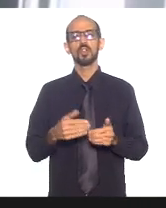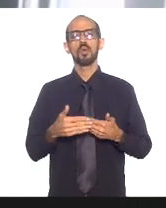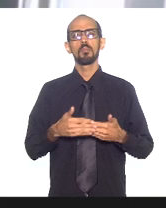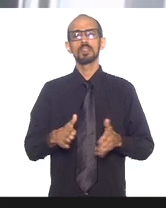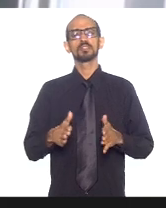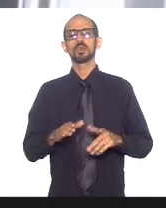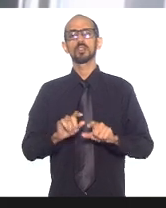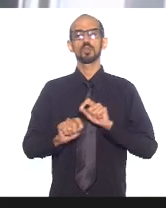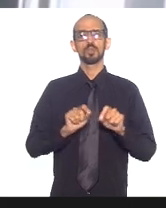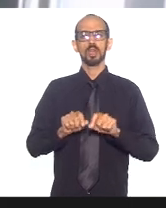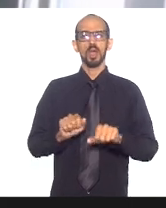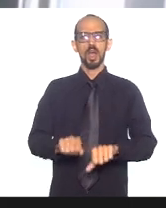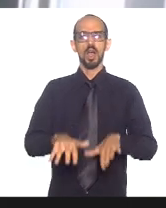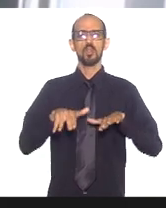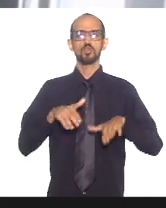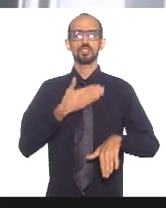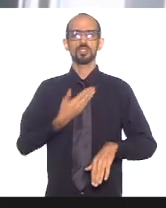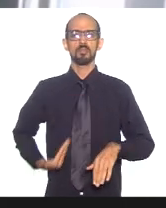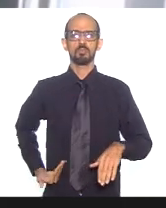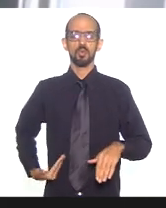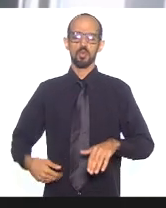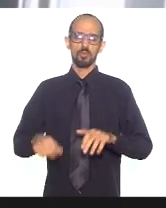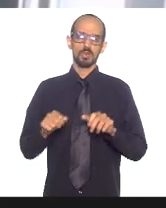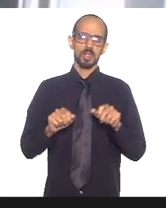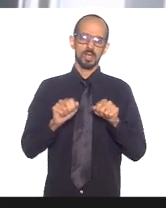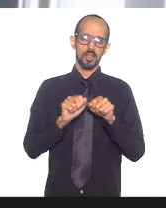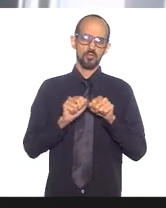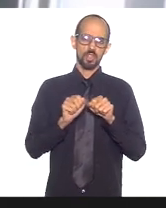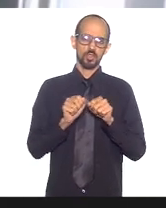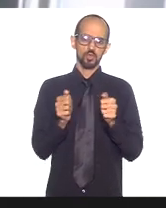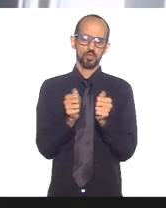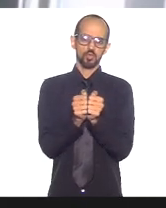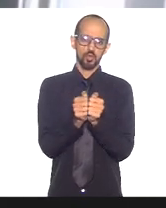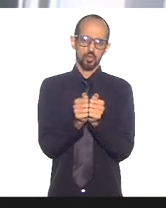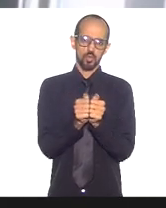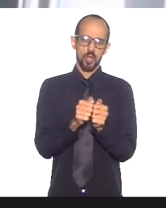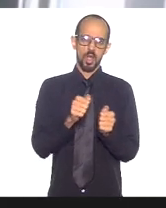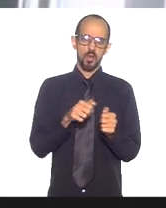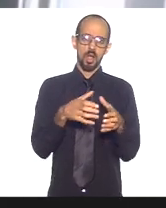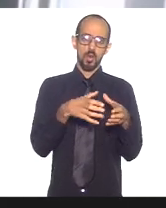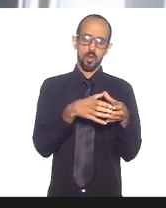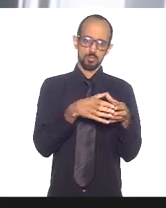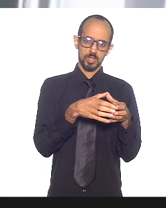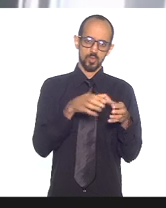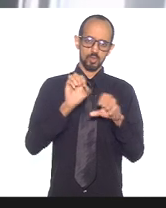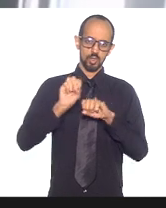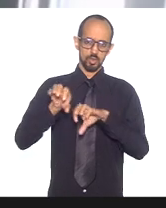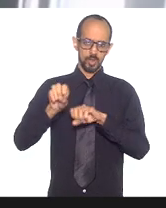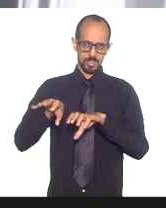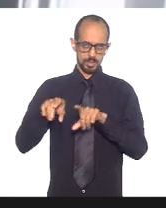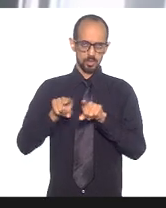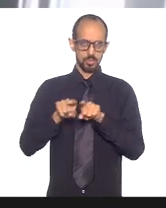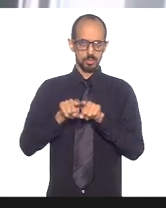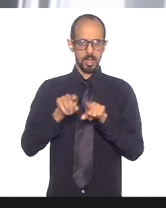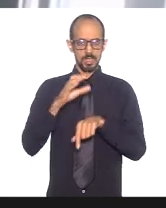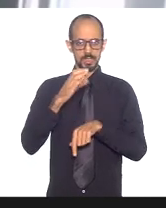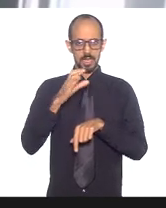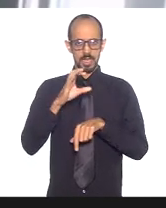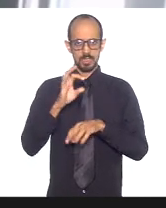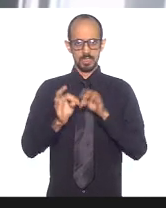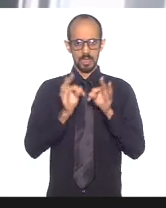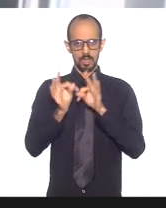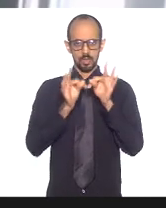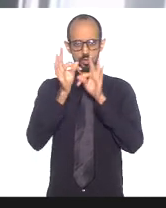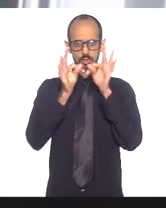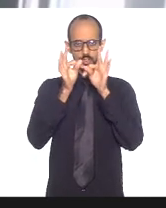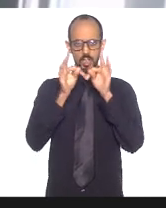momento, a audiência pública promovida em conjunto pelas comissões de Educação e de Ciência e Tecnologia, e que tem